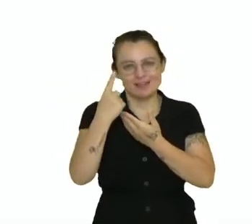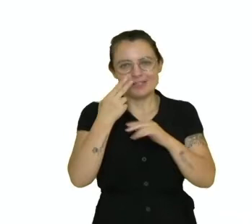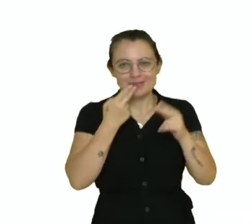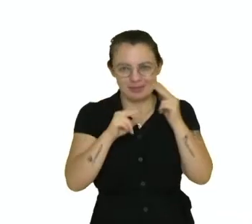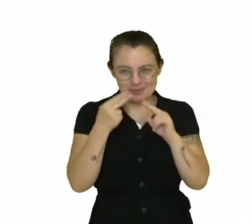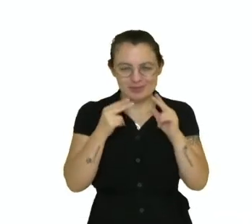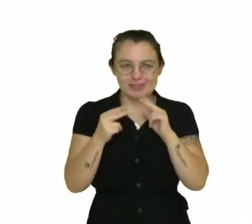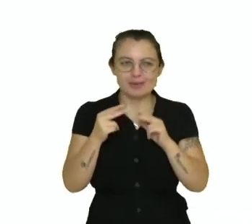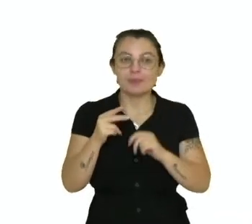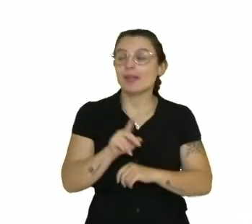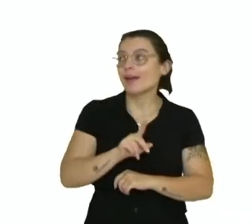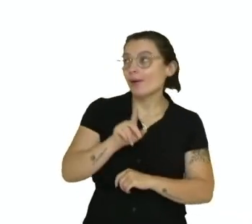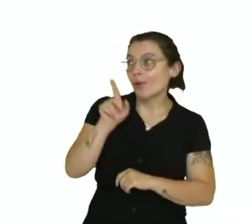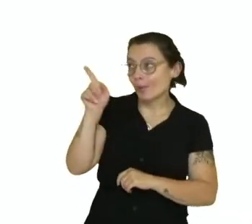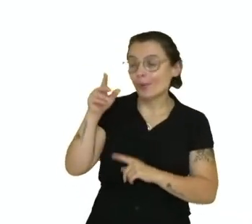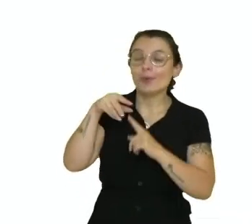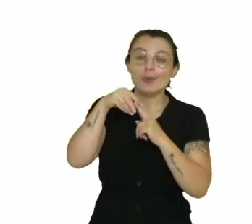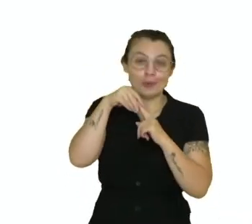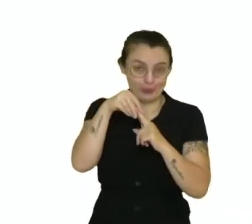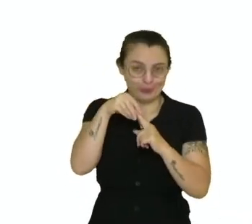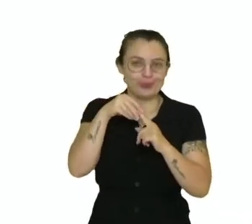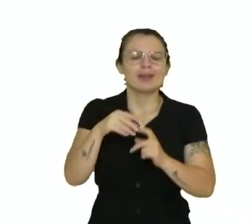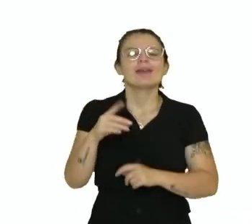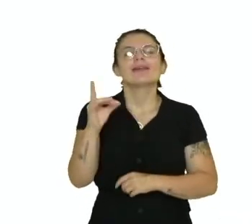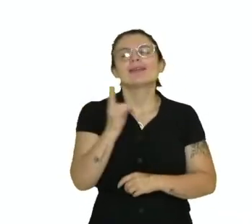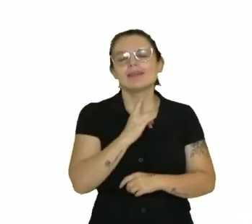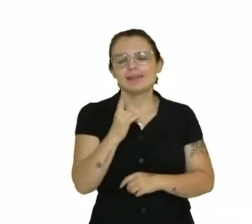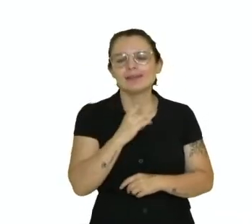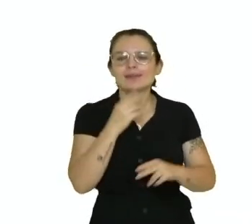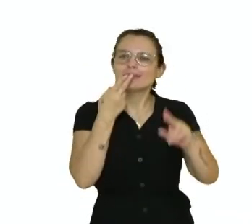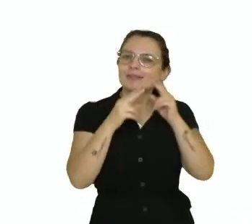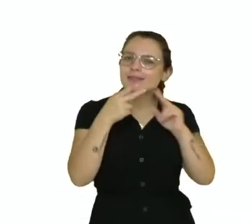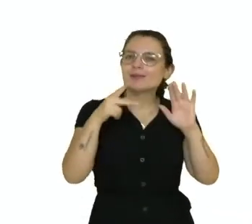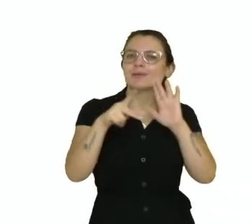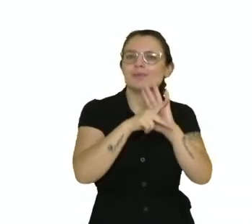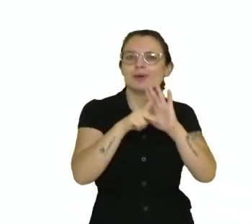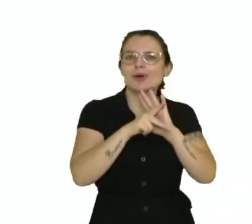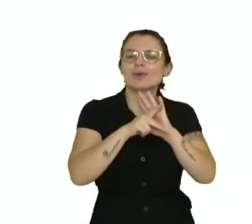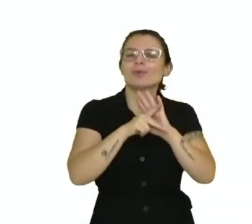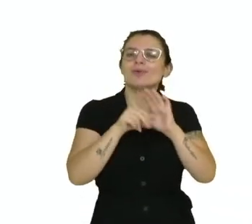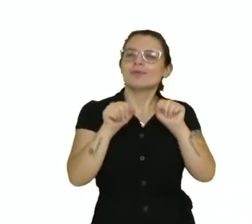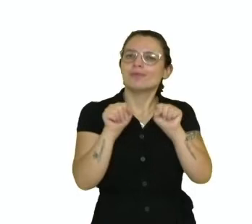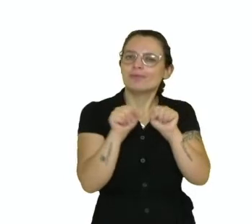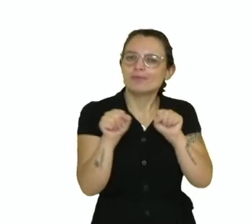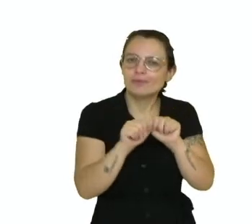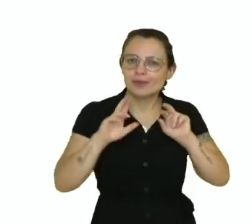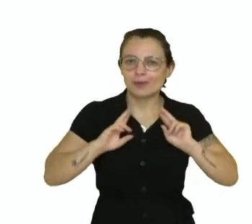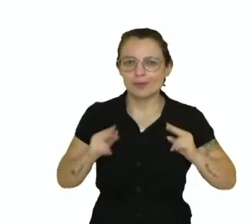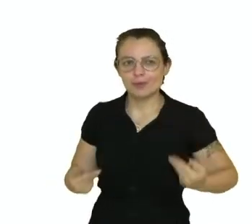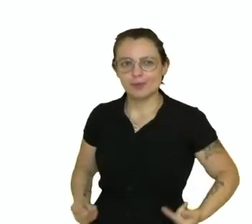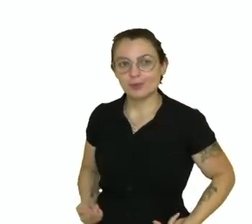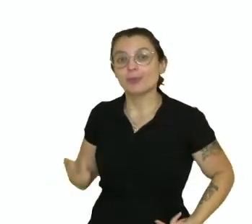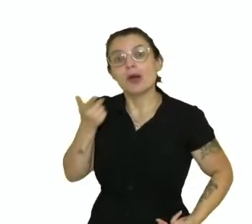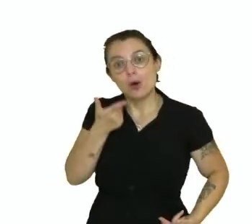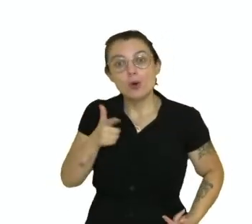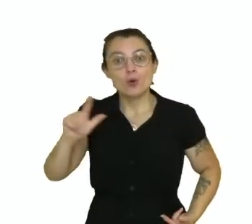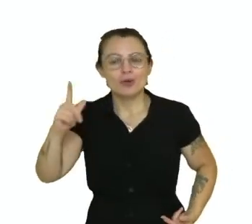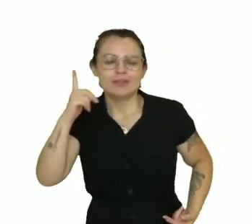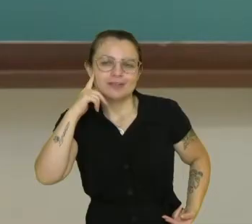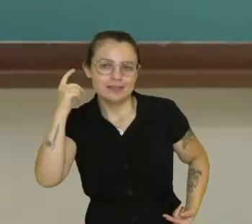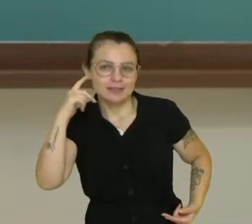como fonte sonora instrumentos musicais feitos pela ação humana. O outro tem como fonte sonora